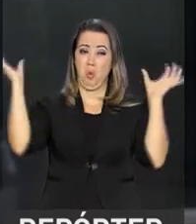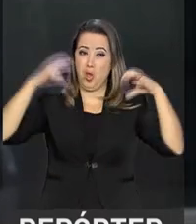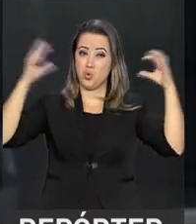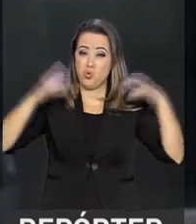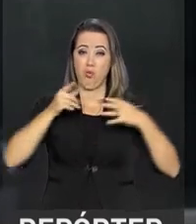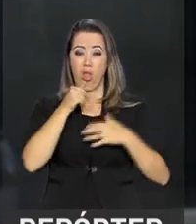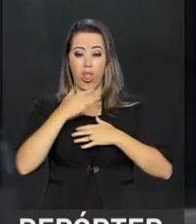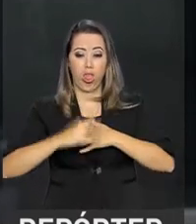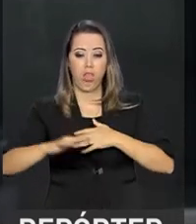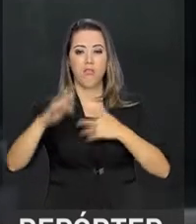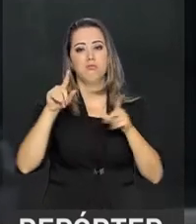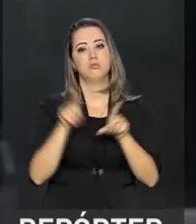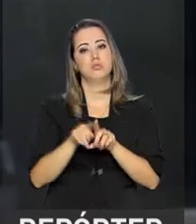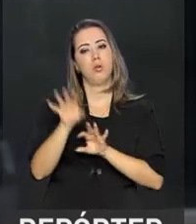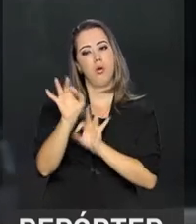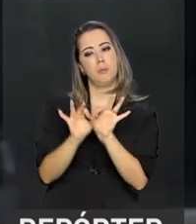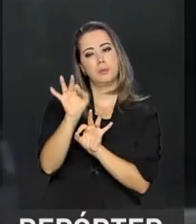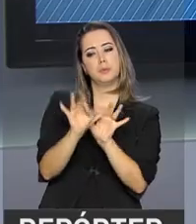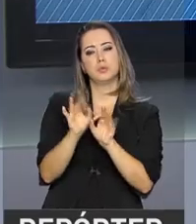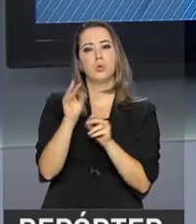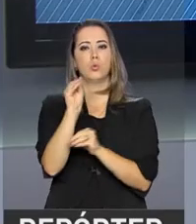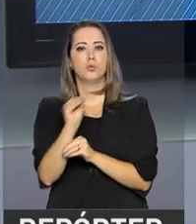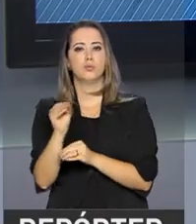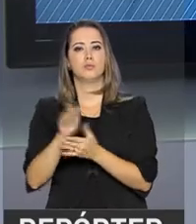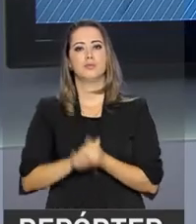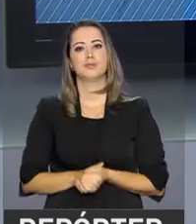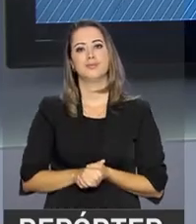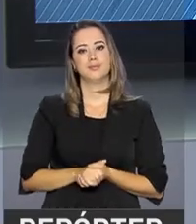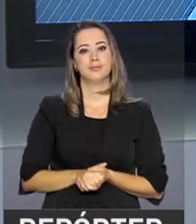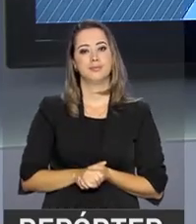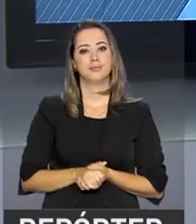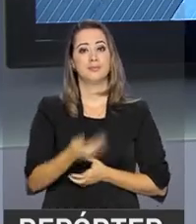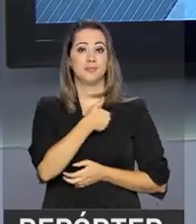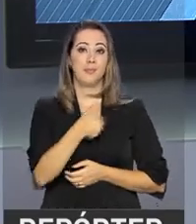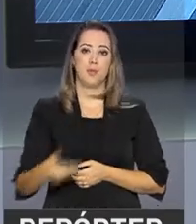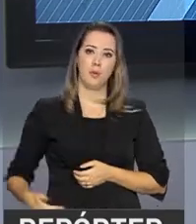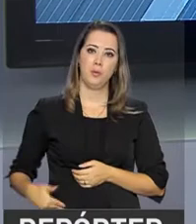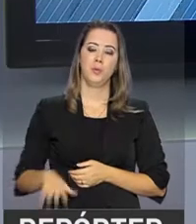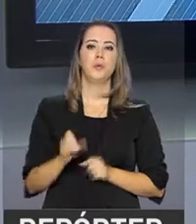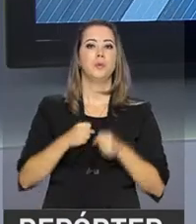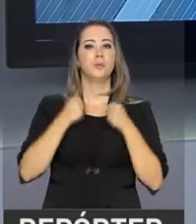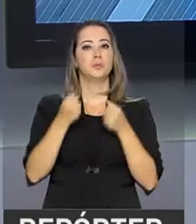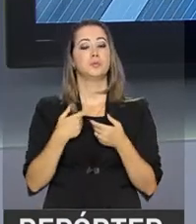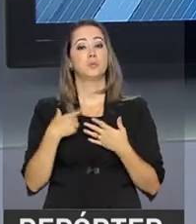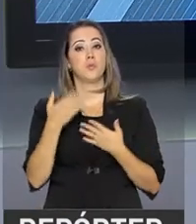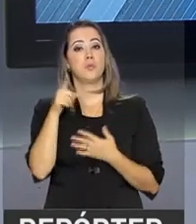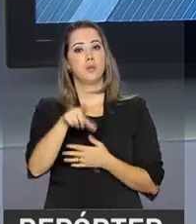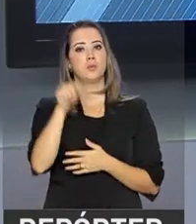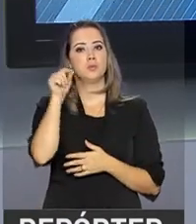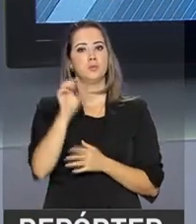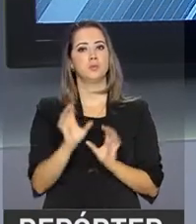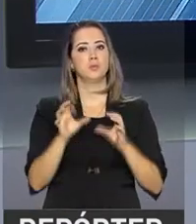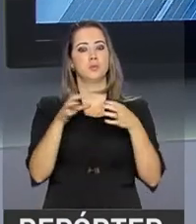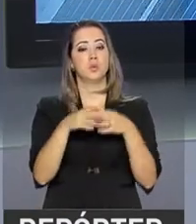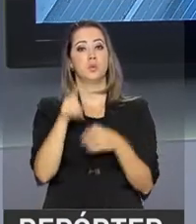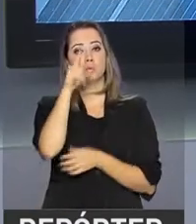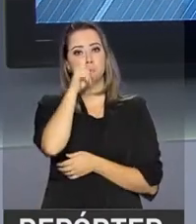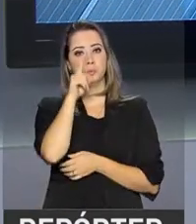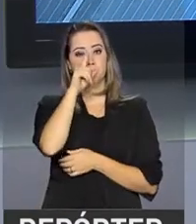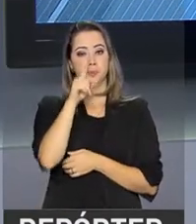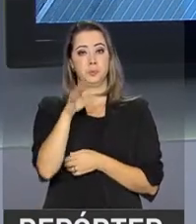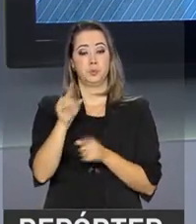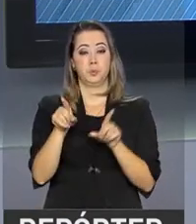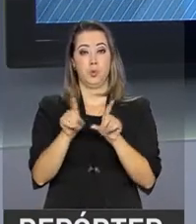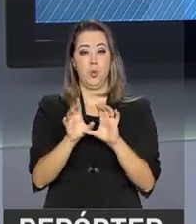o foco é na manutenção o governo se manifestou sobre a decisão da agência de risco standard em